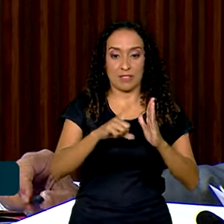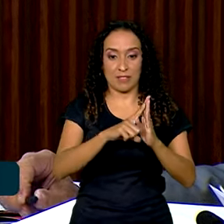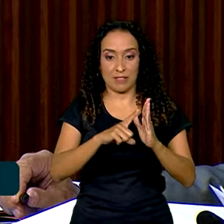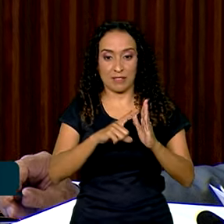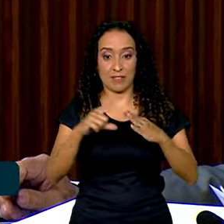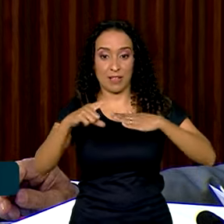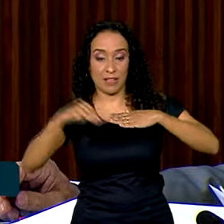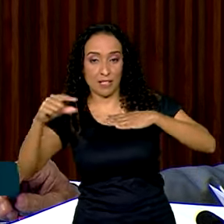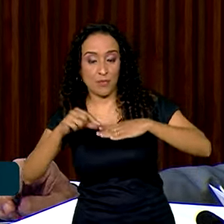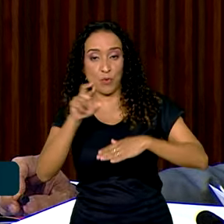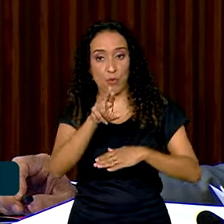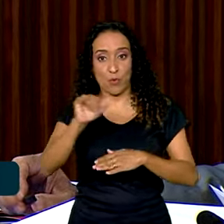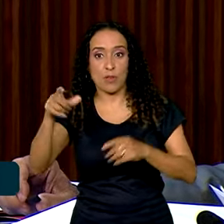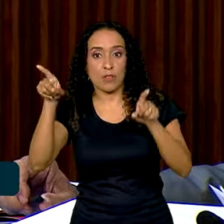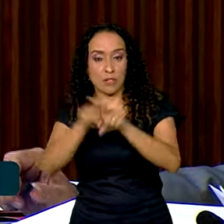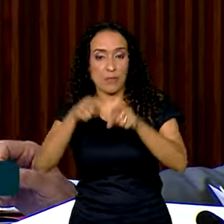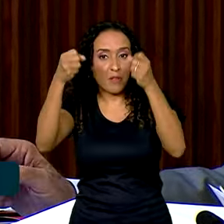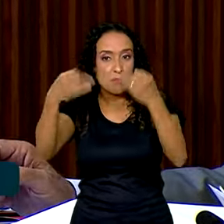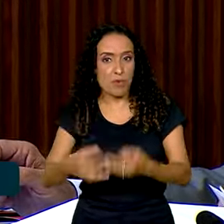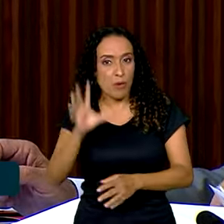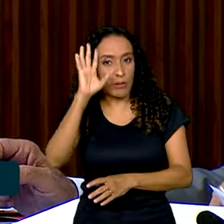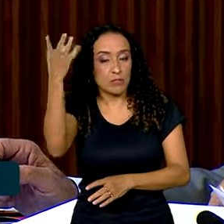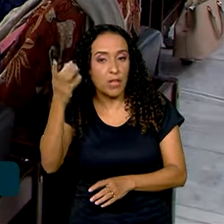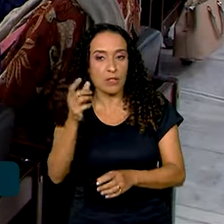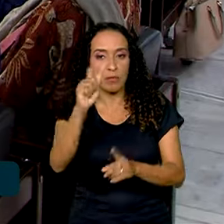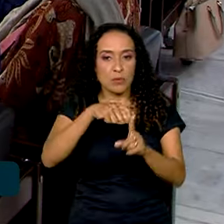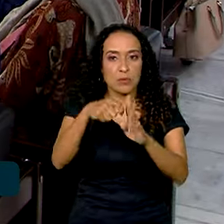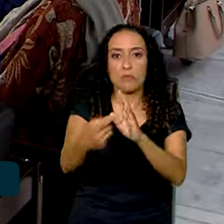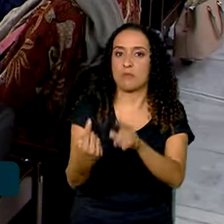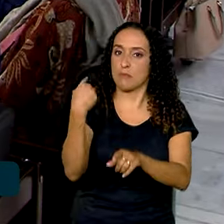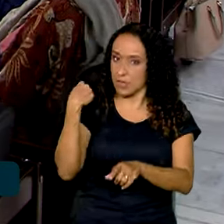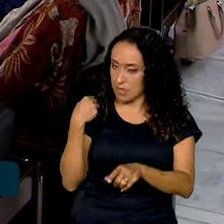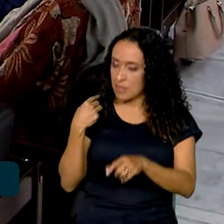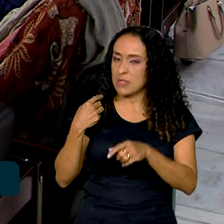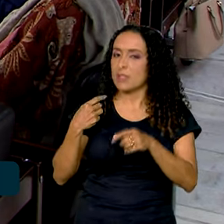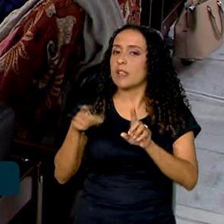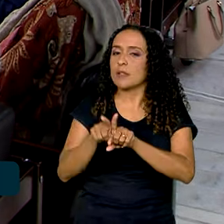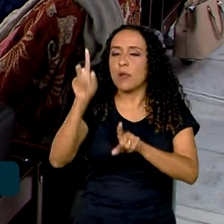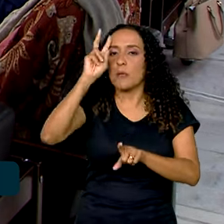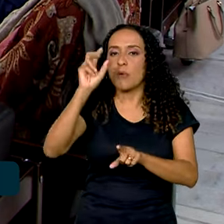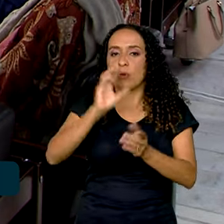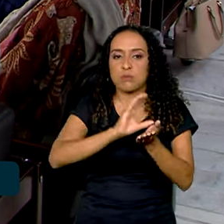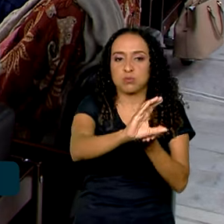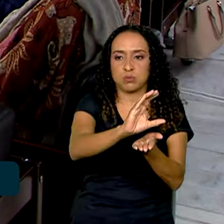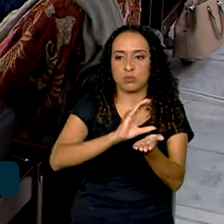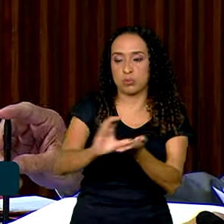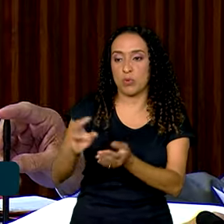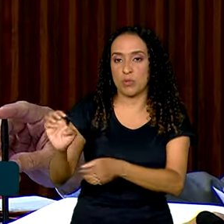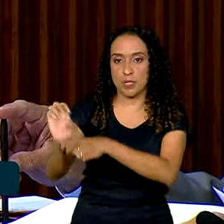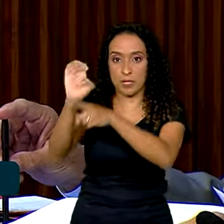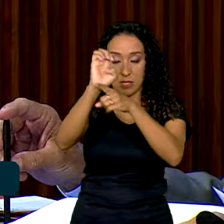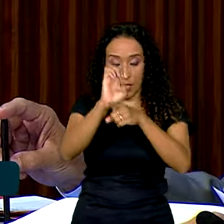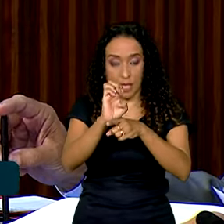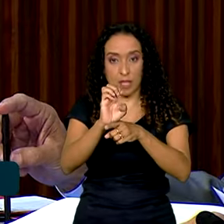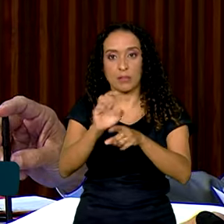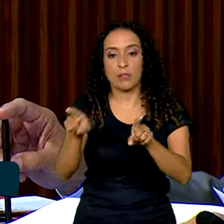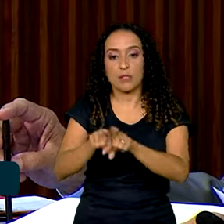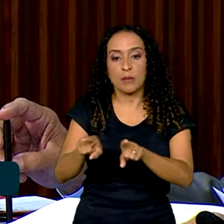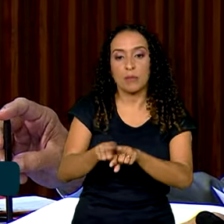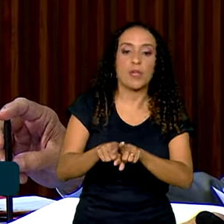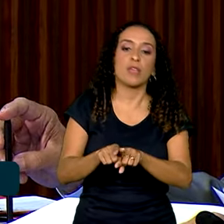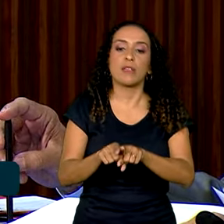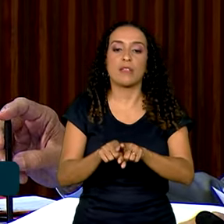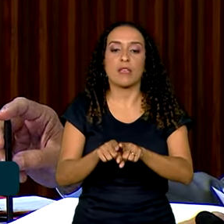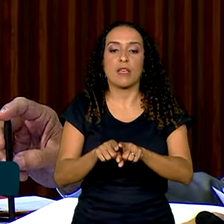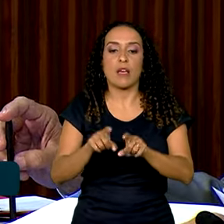Rui Costa, também falou sobre os resultados dos últimos meses e lembrou que o repasse aos estados e municípios pelo Fundo Nacional de